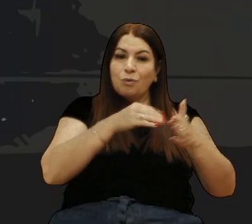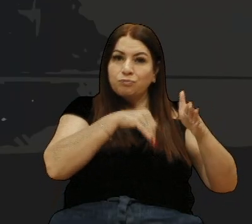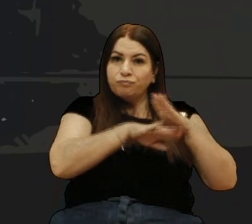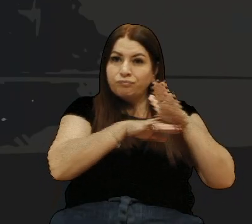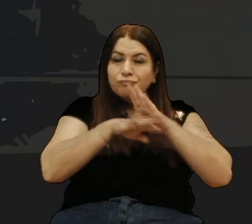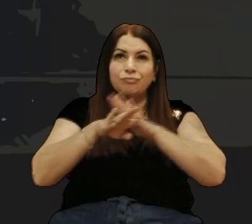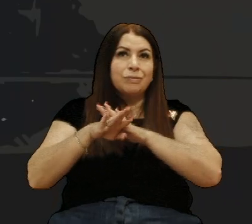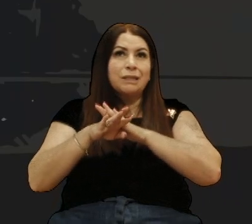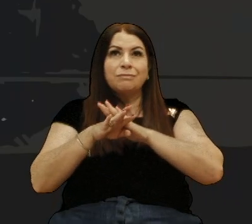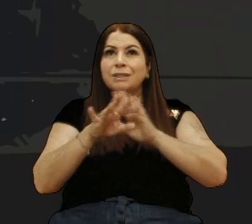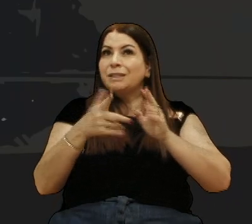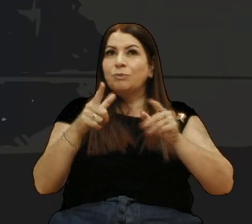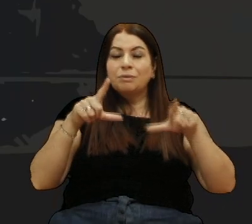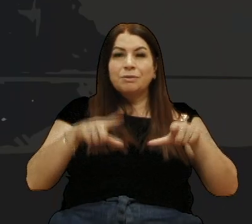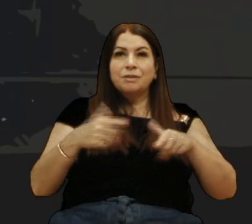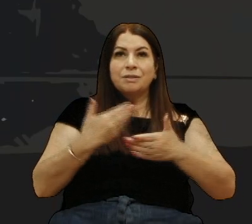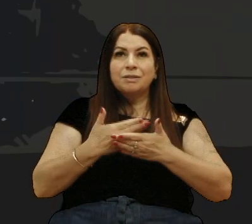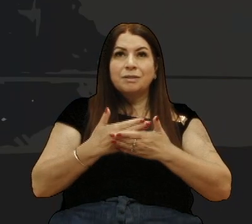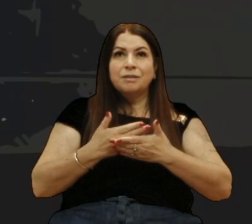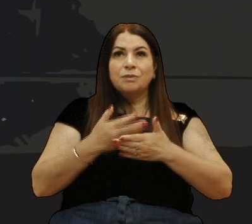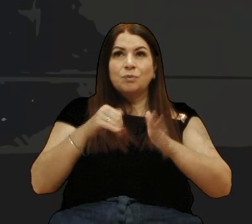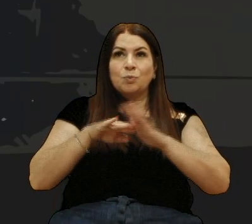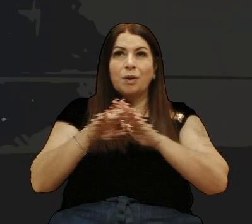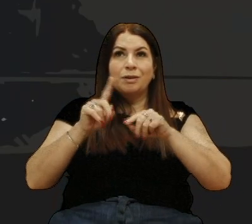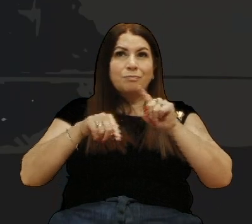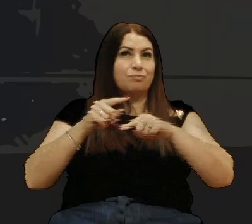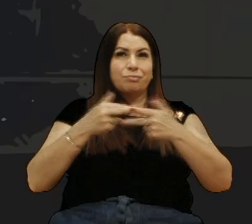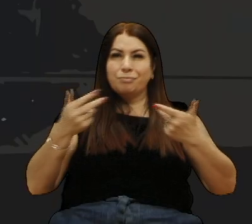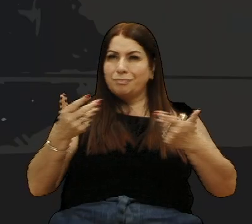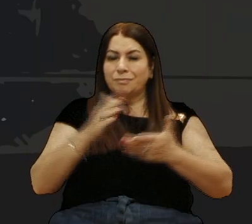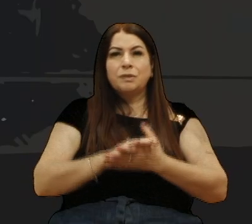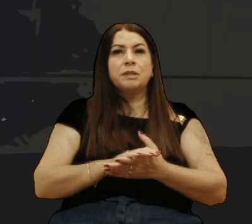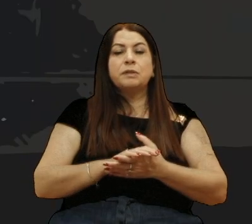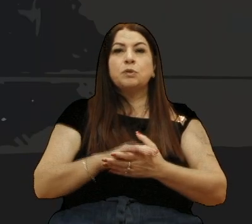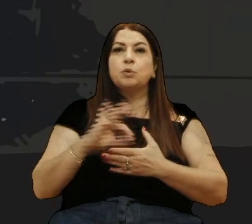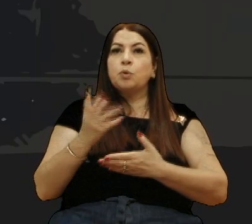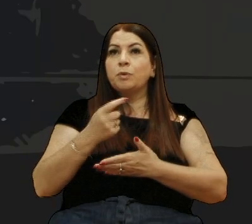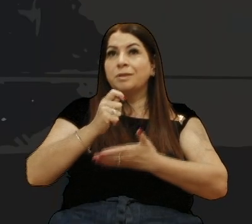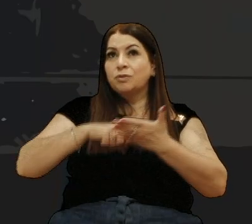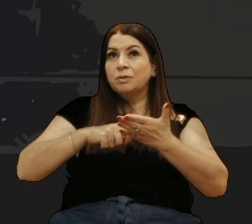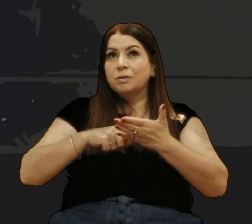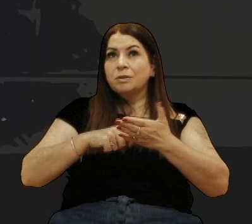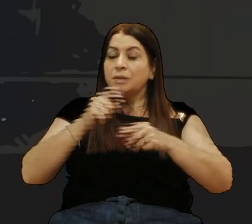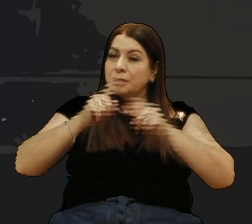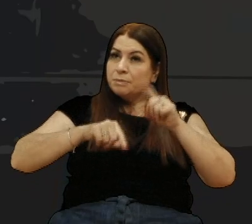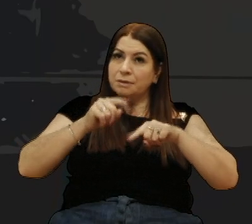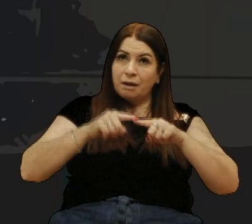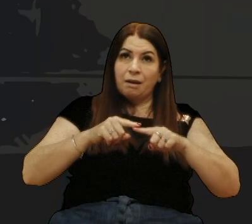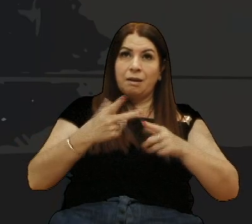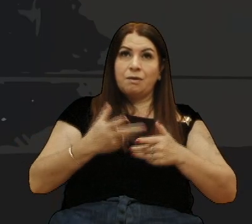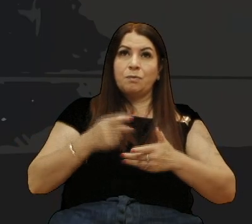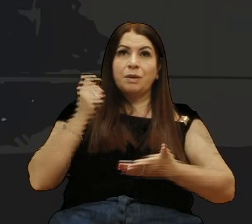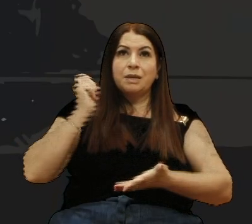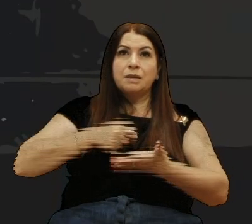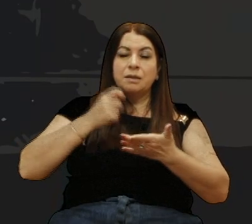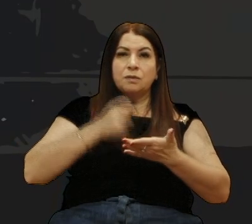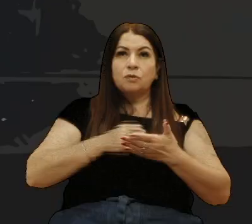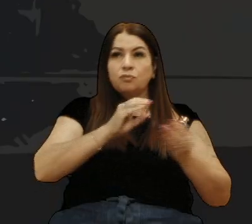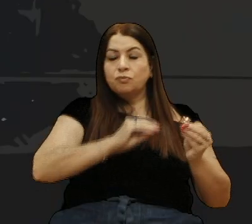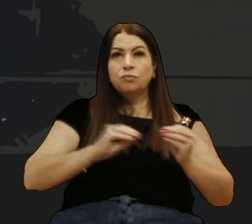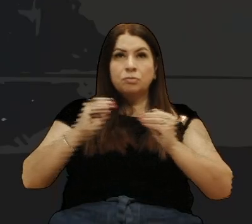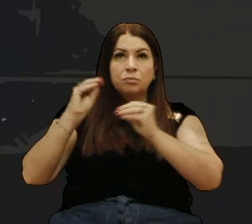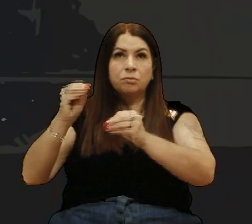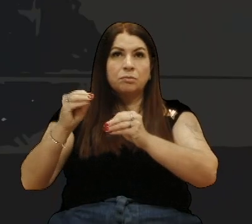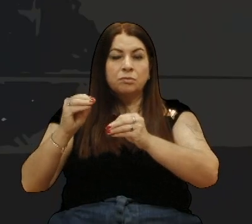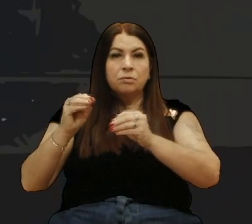a gente fica sem uma sala por causa dos entulhos. Então, a nossa indicação é que esses materiais que são para o leilão, que sejam já destinados